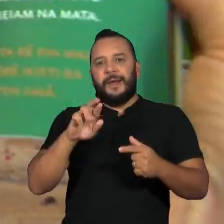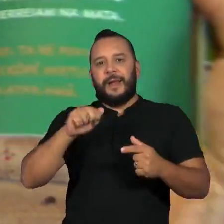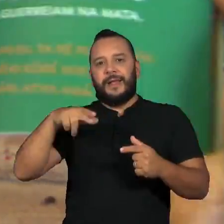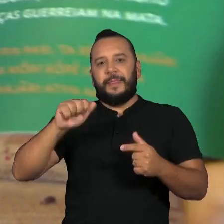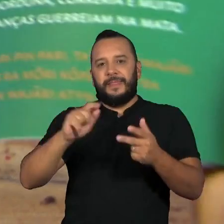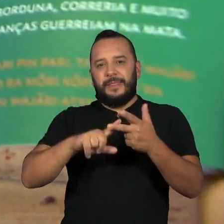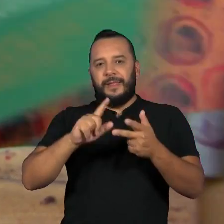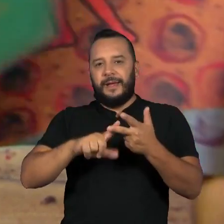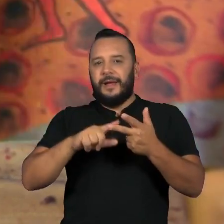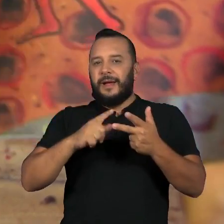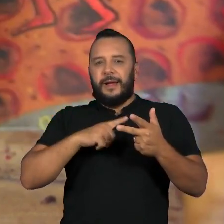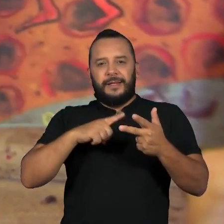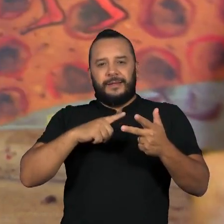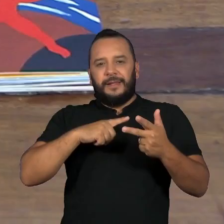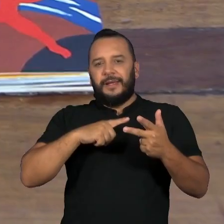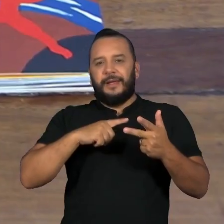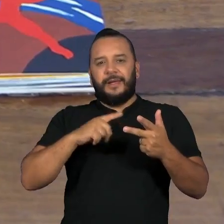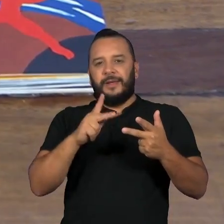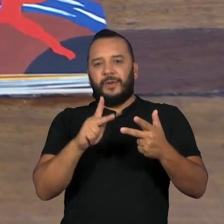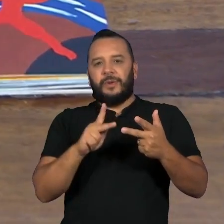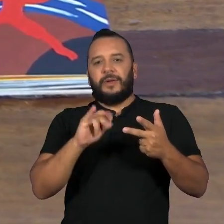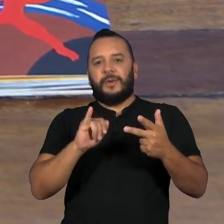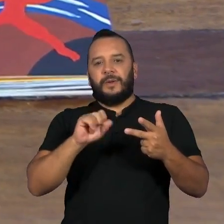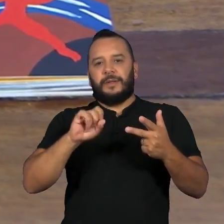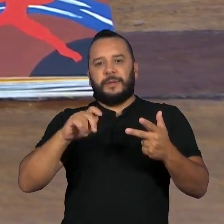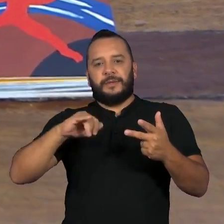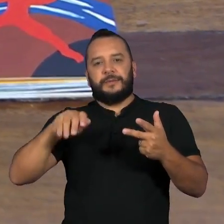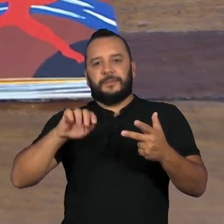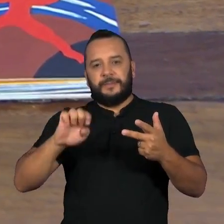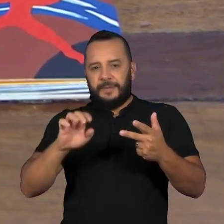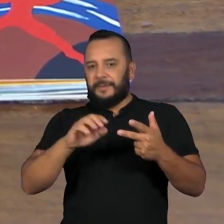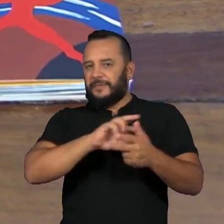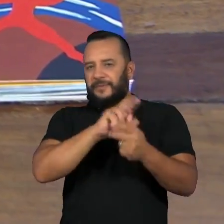os Quisede e os Wayampi.